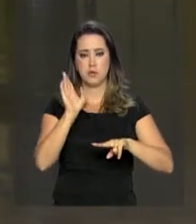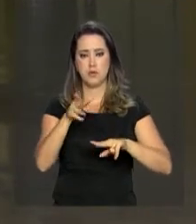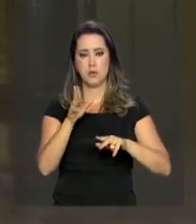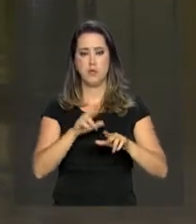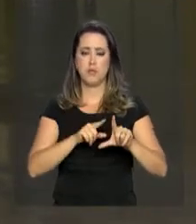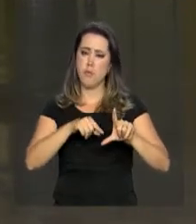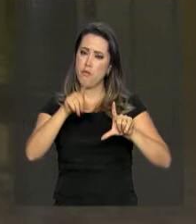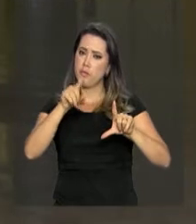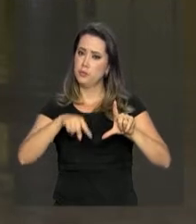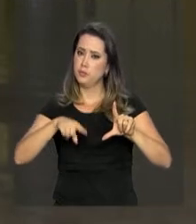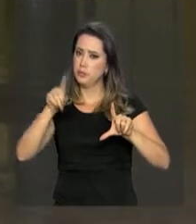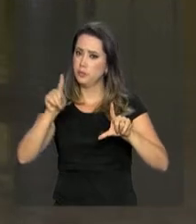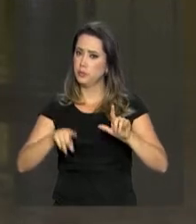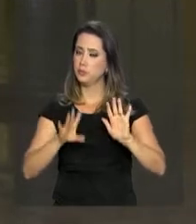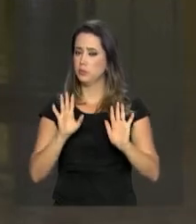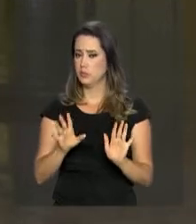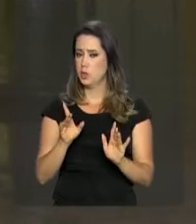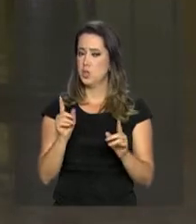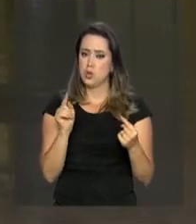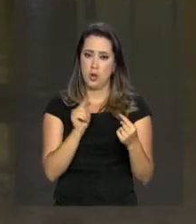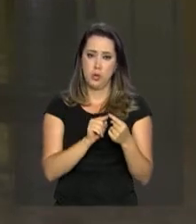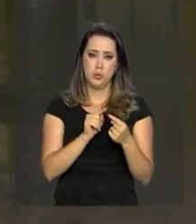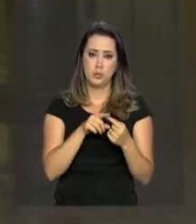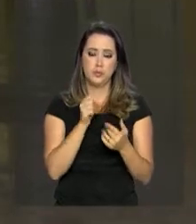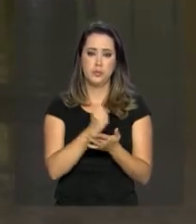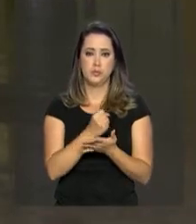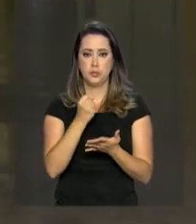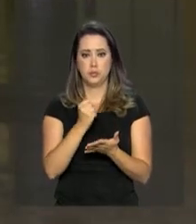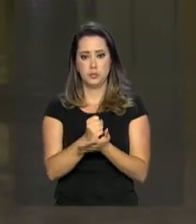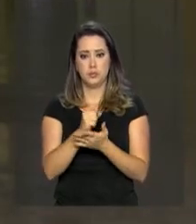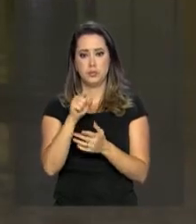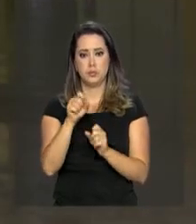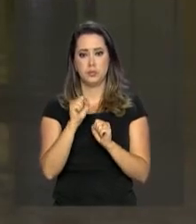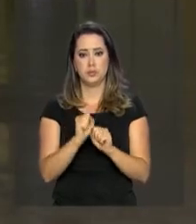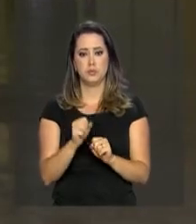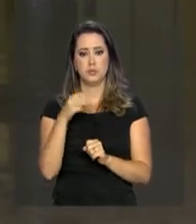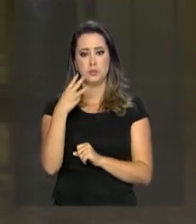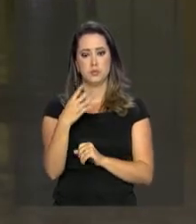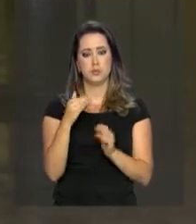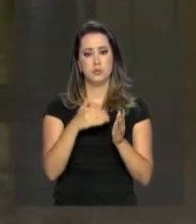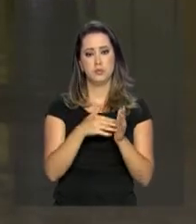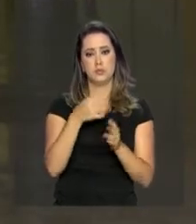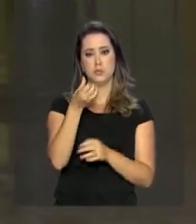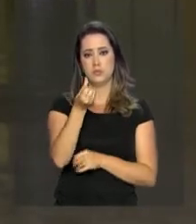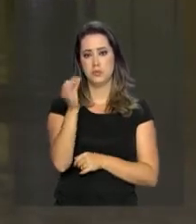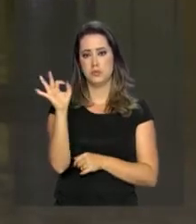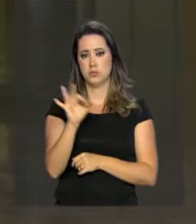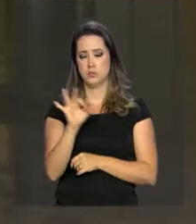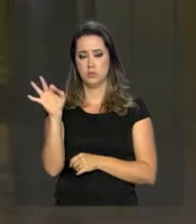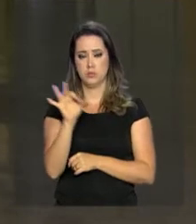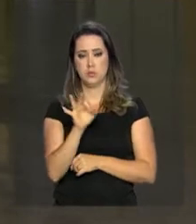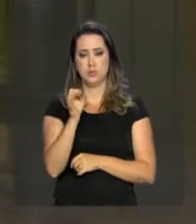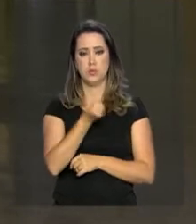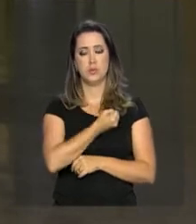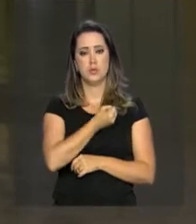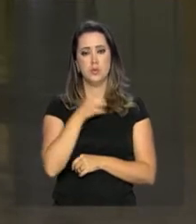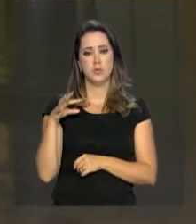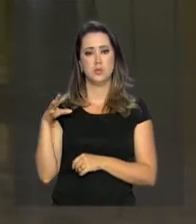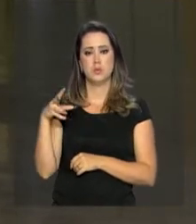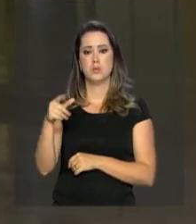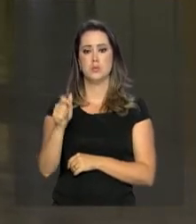variar dependendo da contratação e essa variação pode ser de três a seis por cento do número total